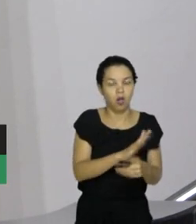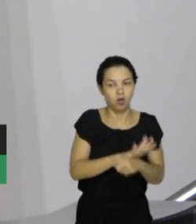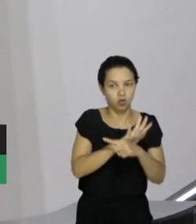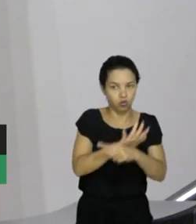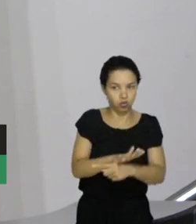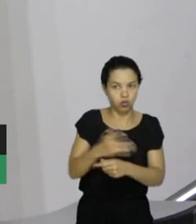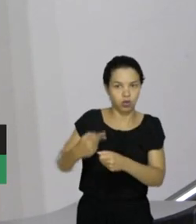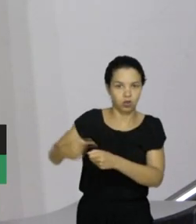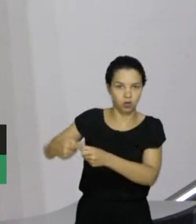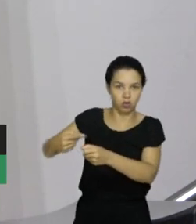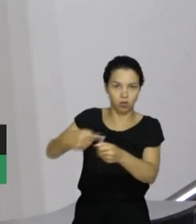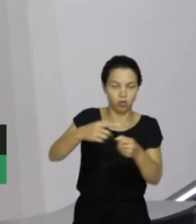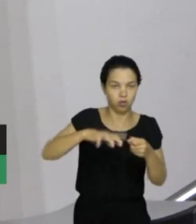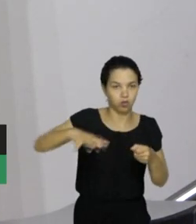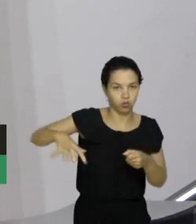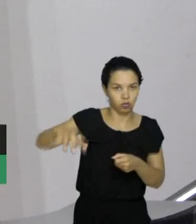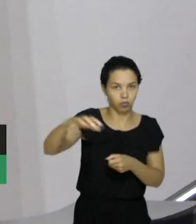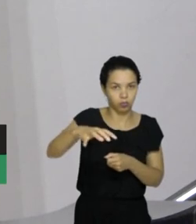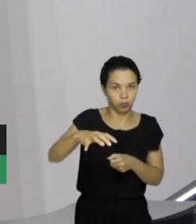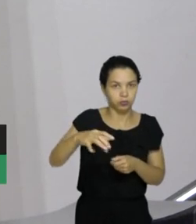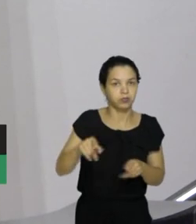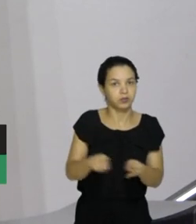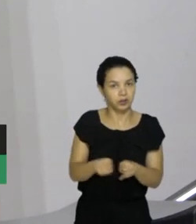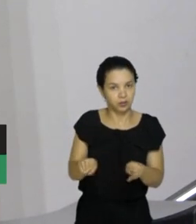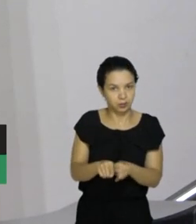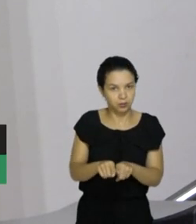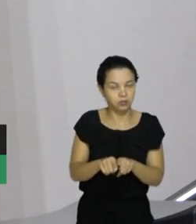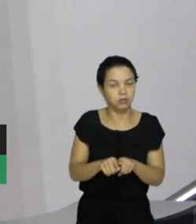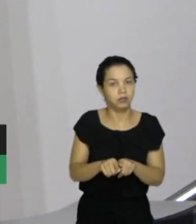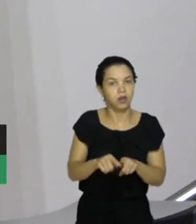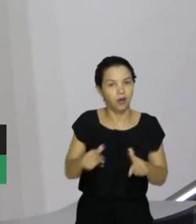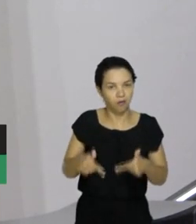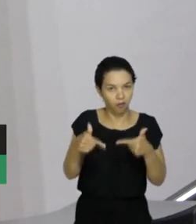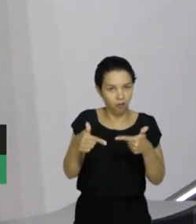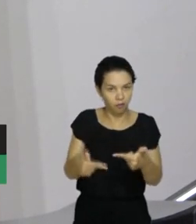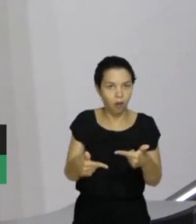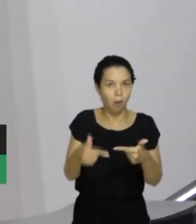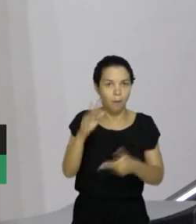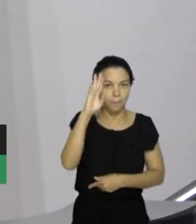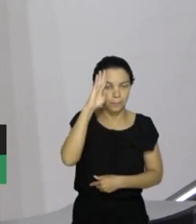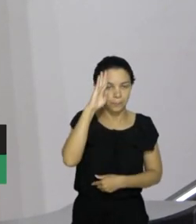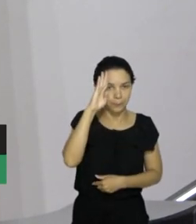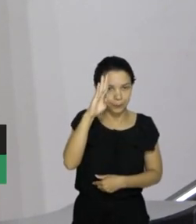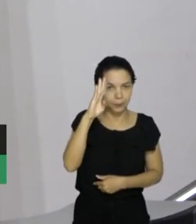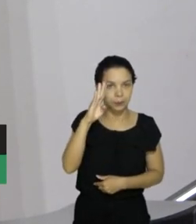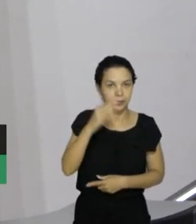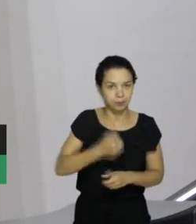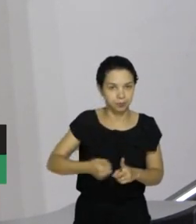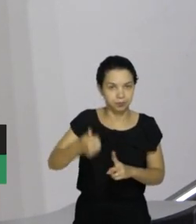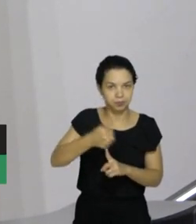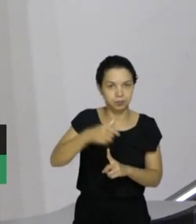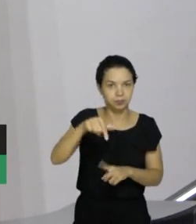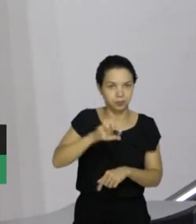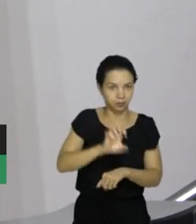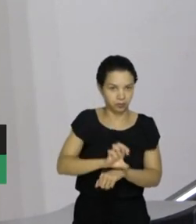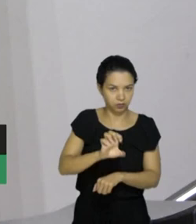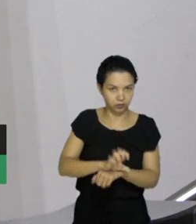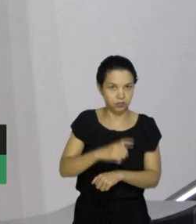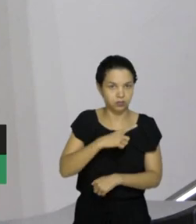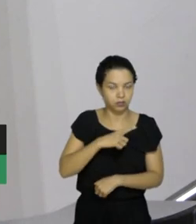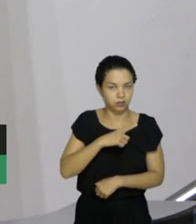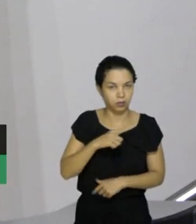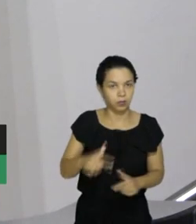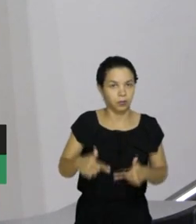municípios também para esta frente que é uma das prioridades do nosso estado qual é a frente